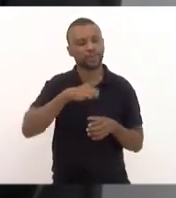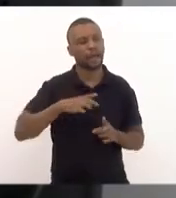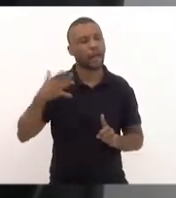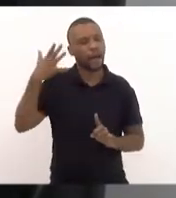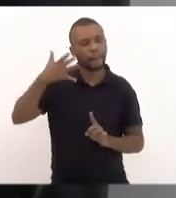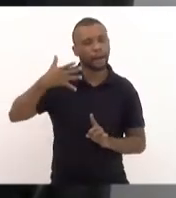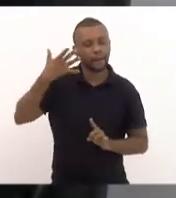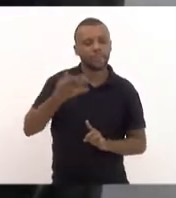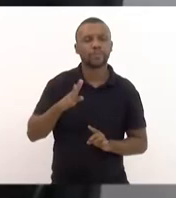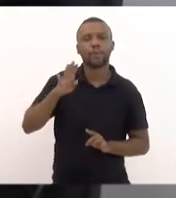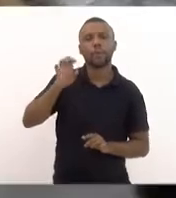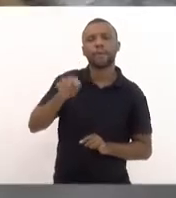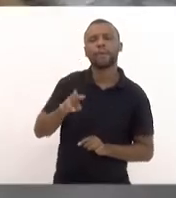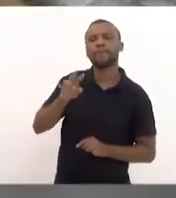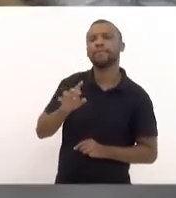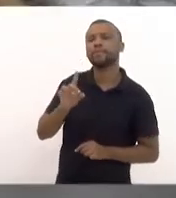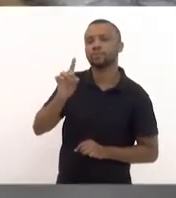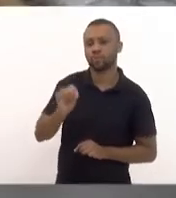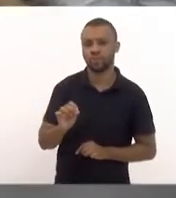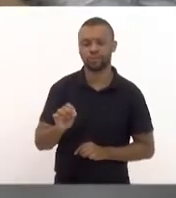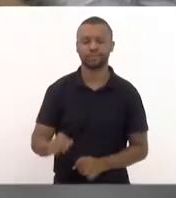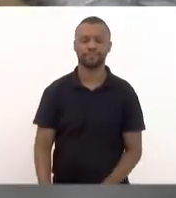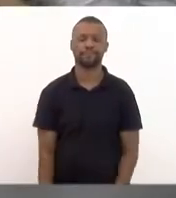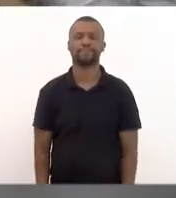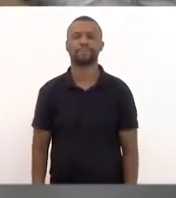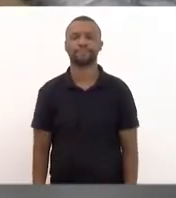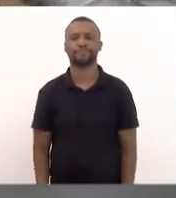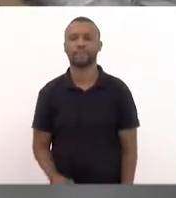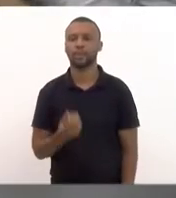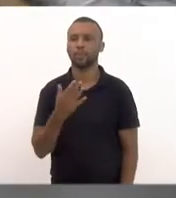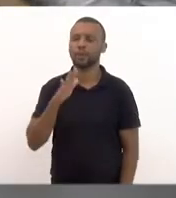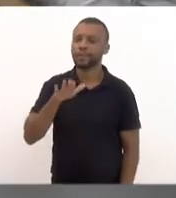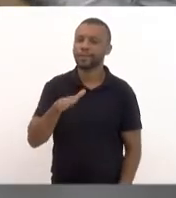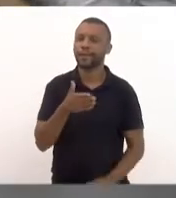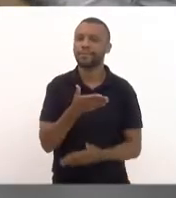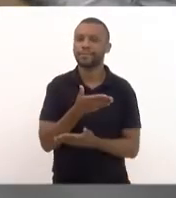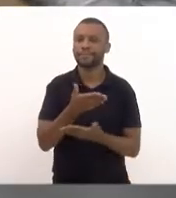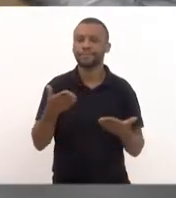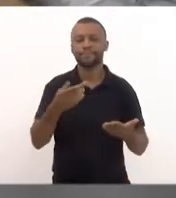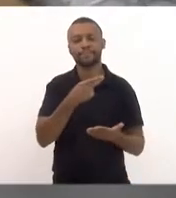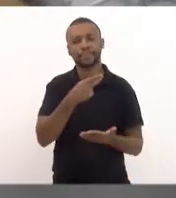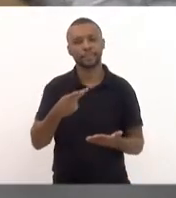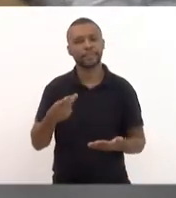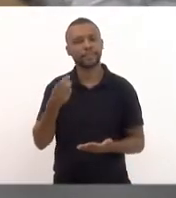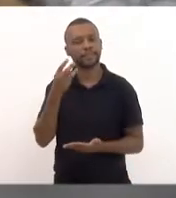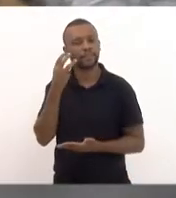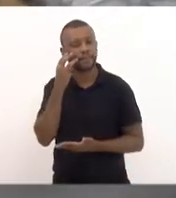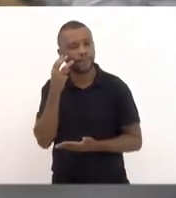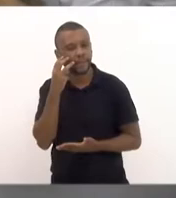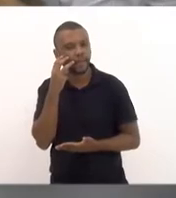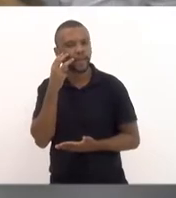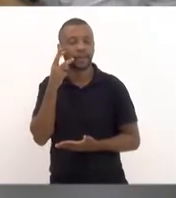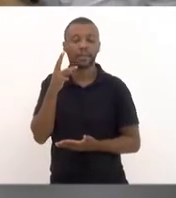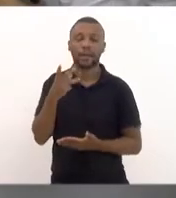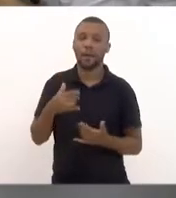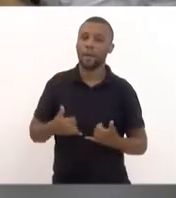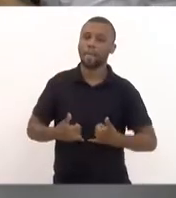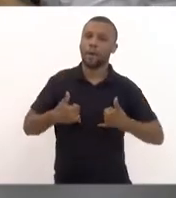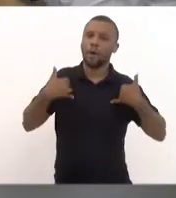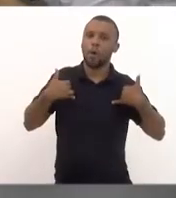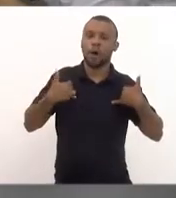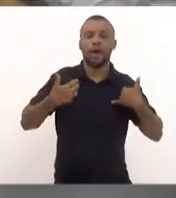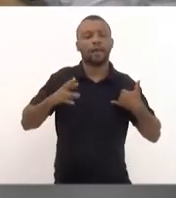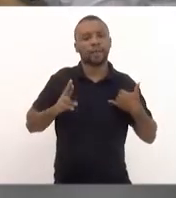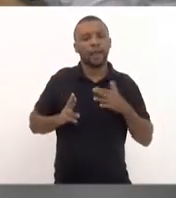bem-vindo. Boa tarde, nosso presidente Valdeque Carneiro. É uma honra estar aqui hoje representando o município de Duque de Caxias. Boa tarde,